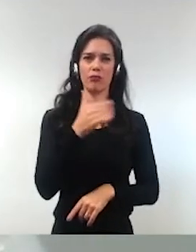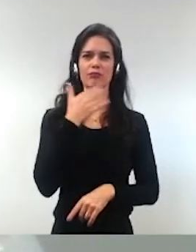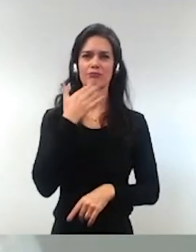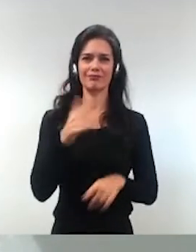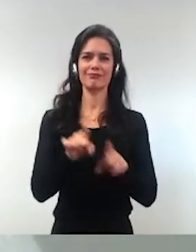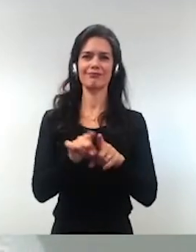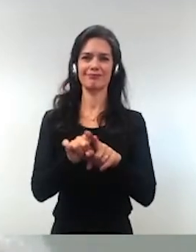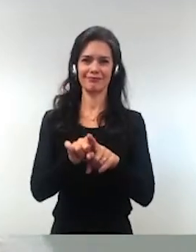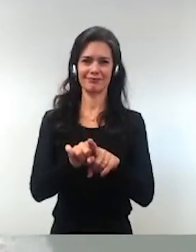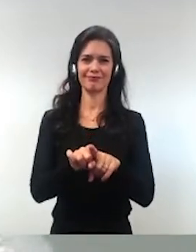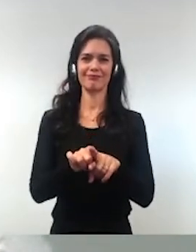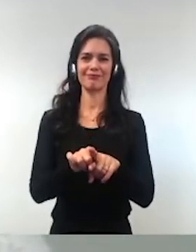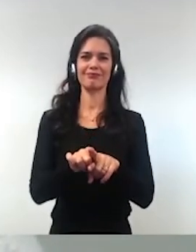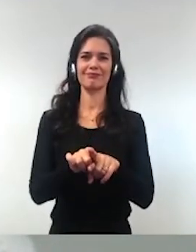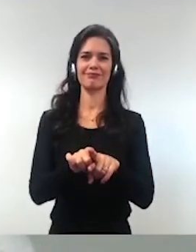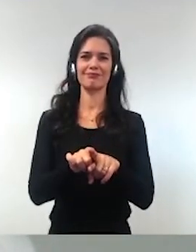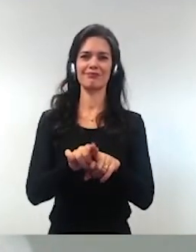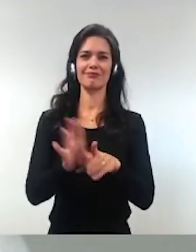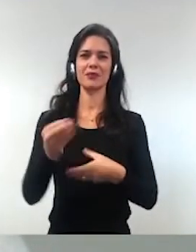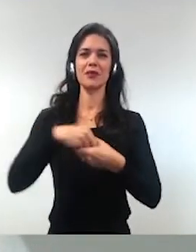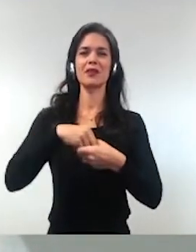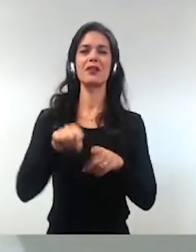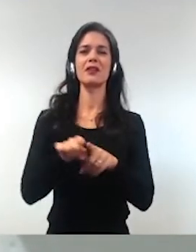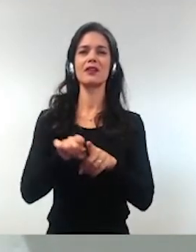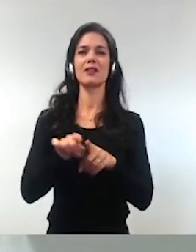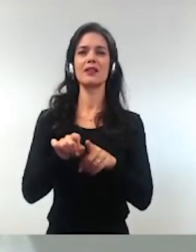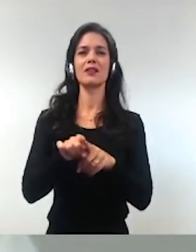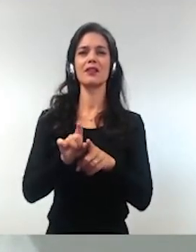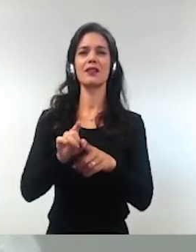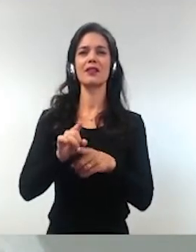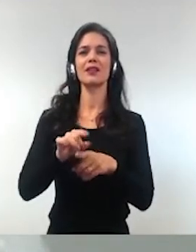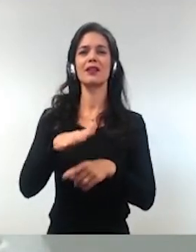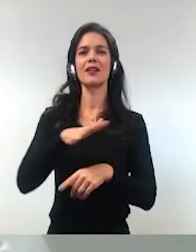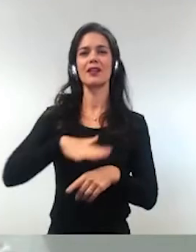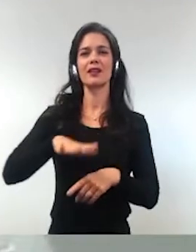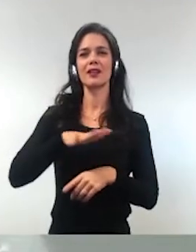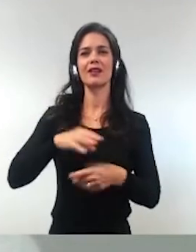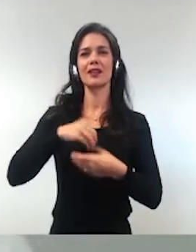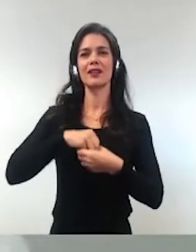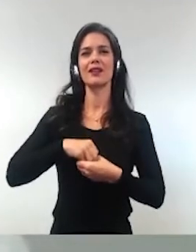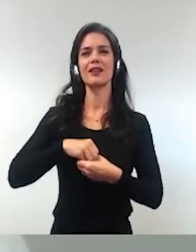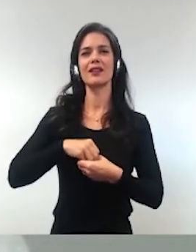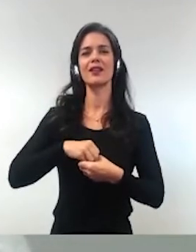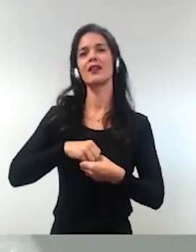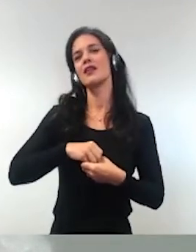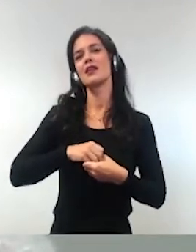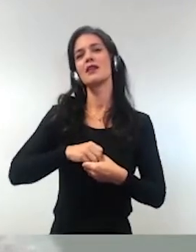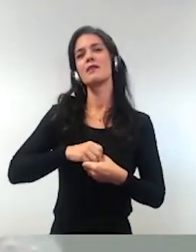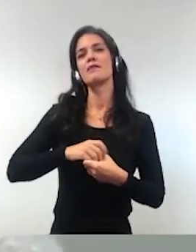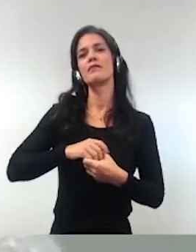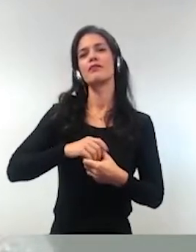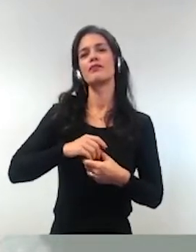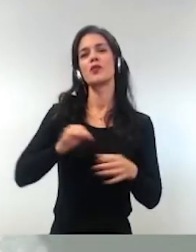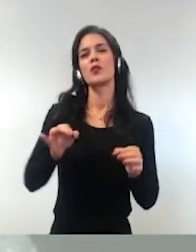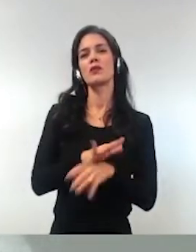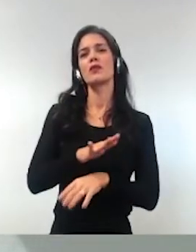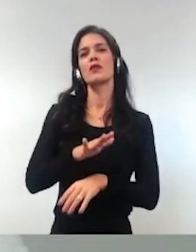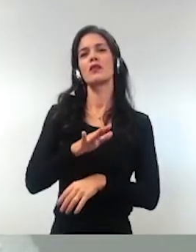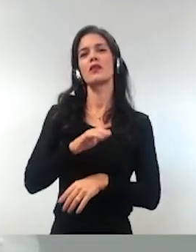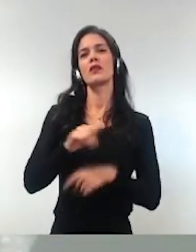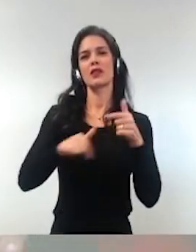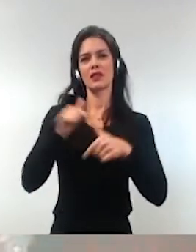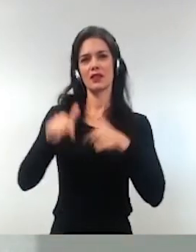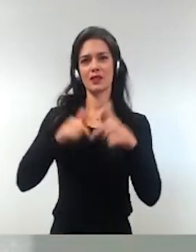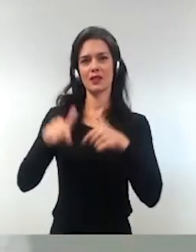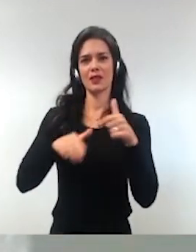de decisões, inclusive decisões que foram proferidas no âmbito das execuções trabalhistas, o que é importante para as questões